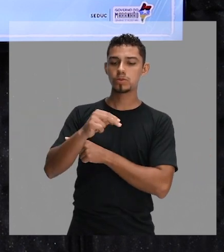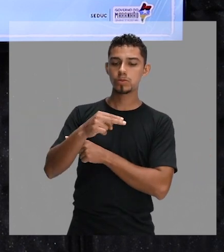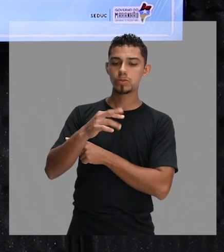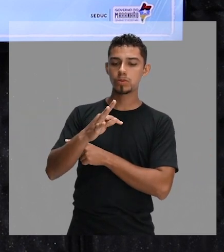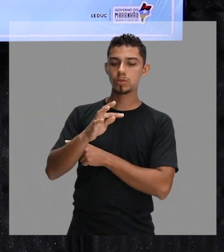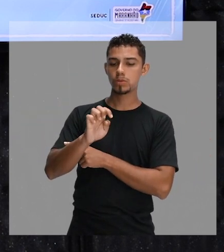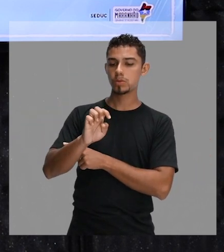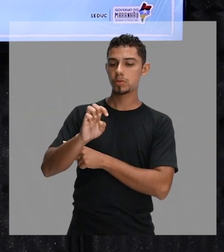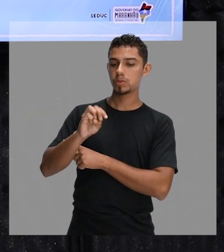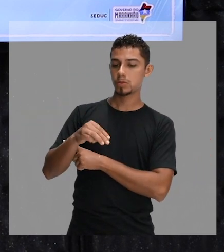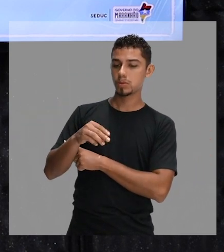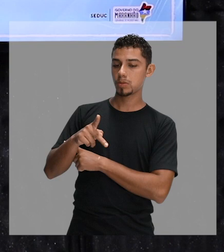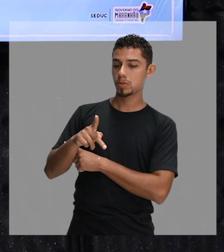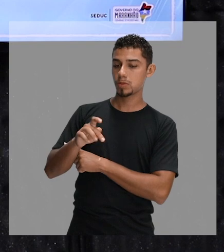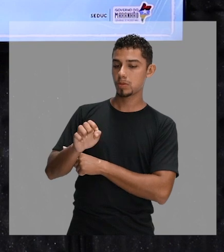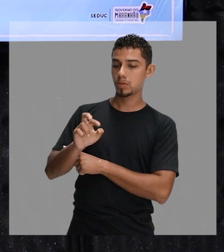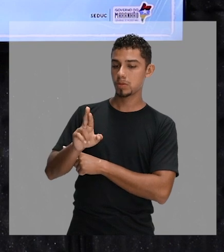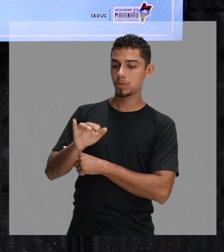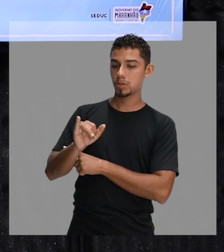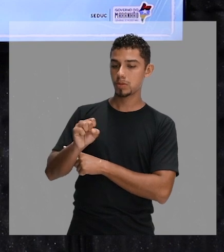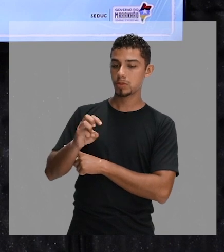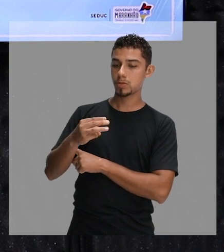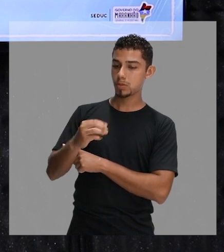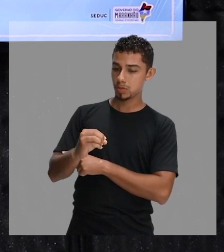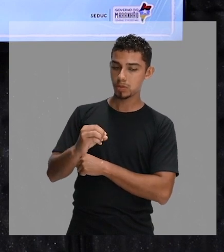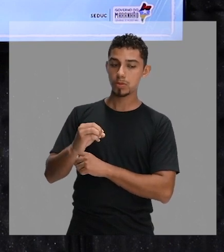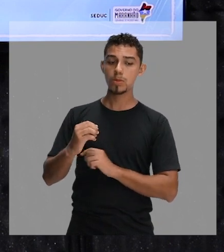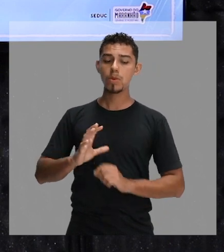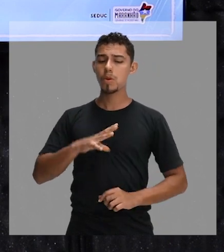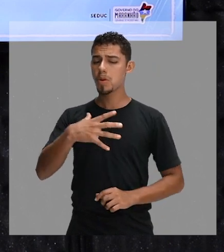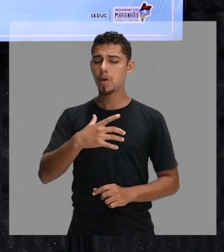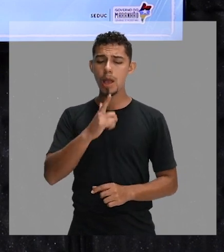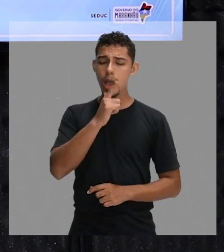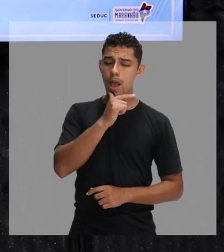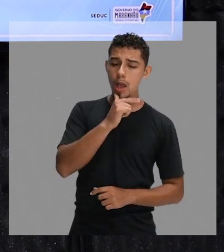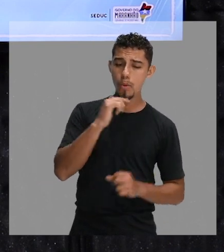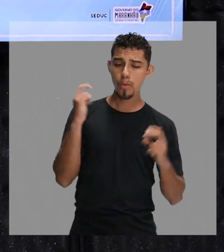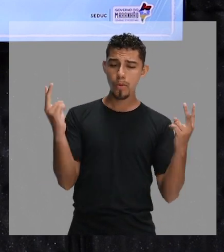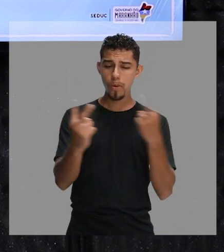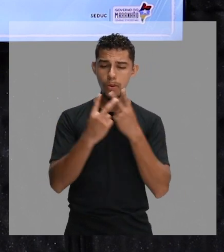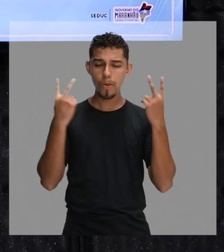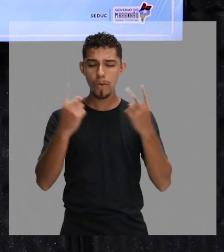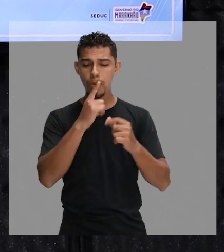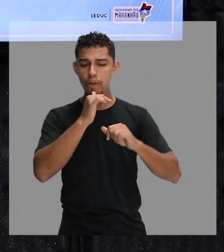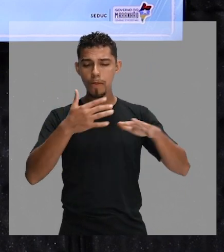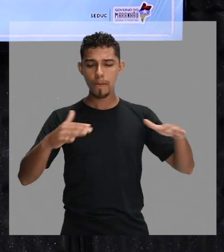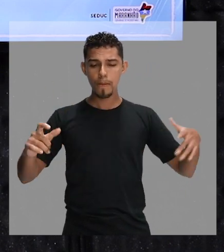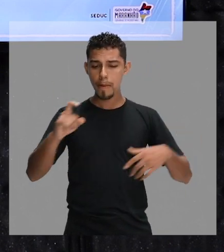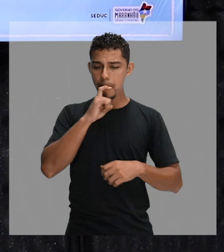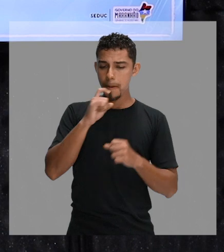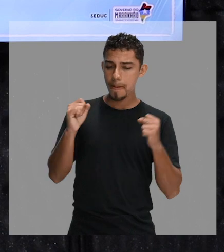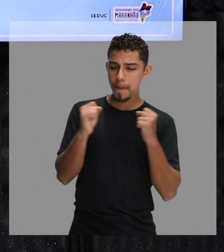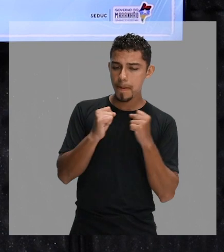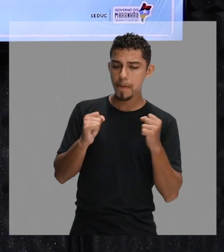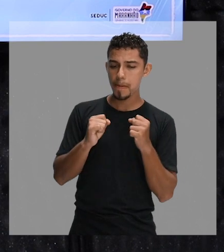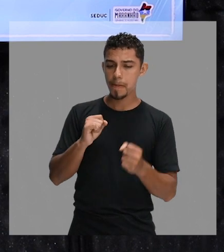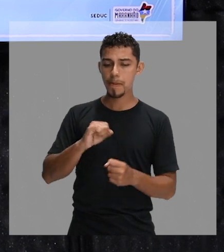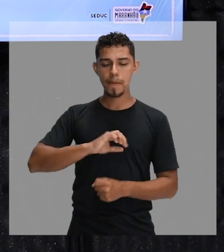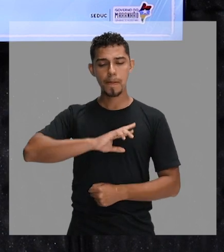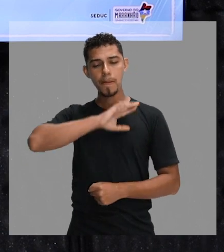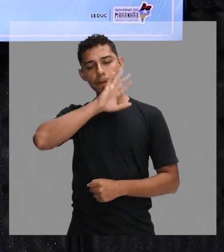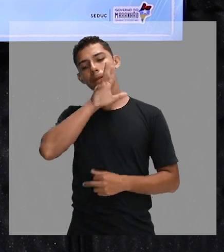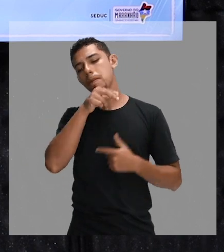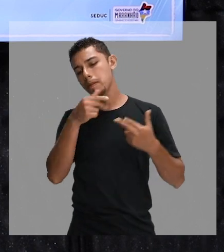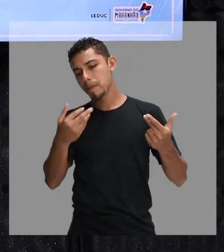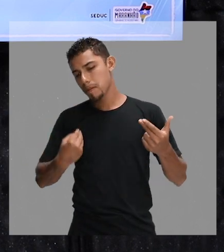águas, do vento, do mar, do gelo, dos seres vivos, entre outros agentes.